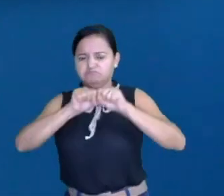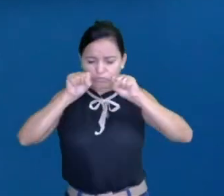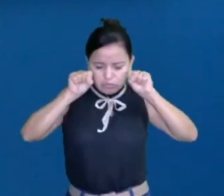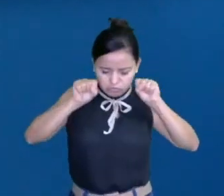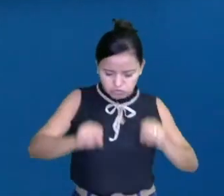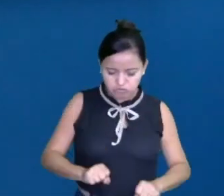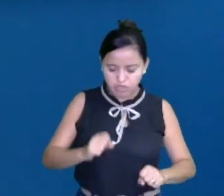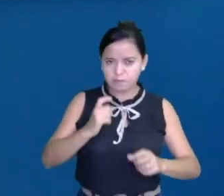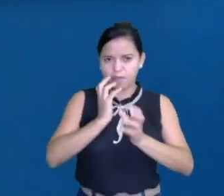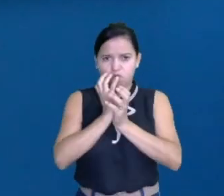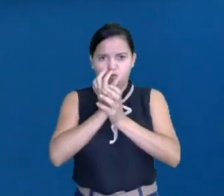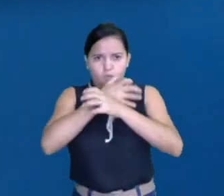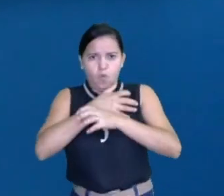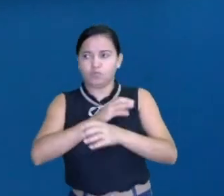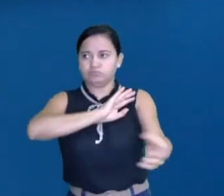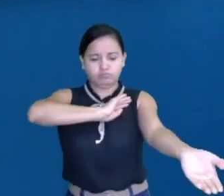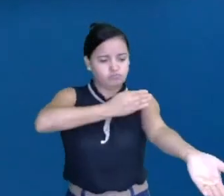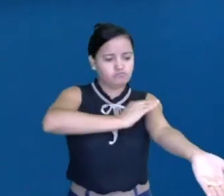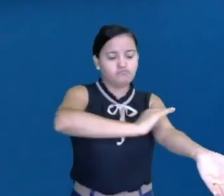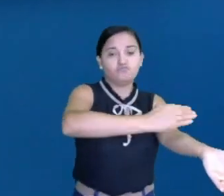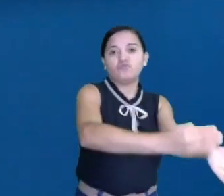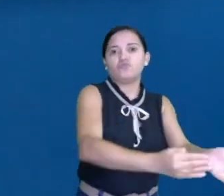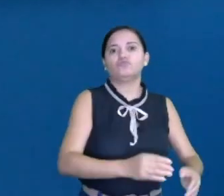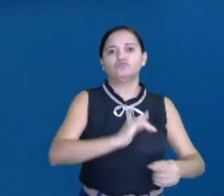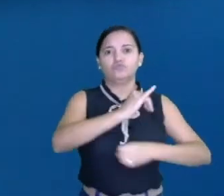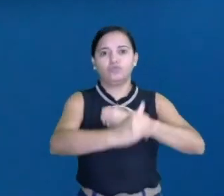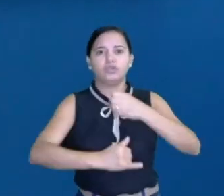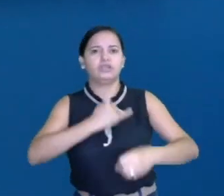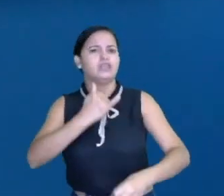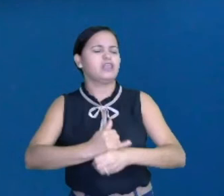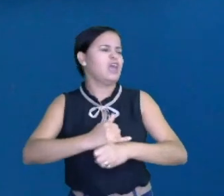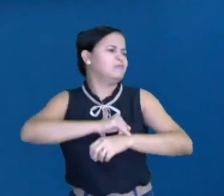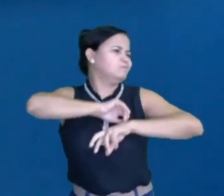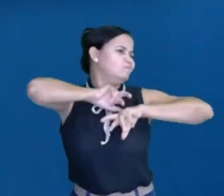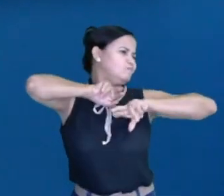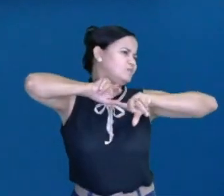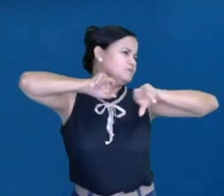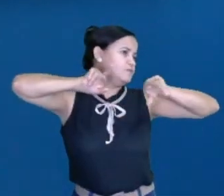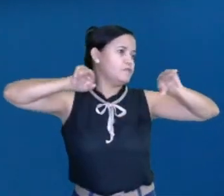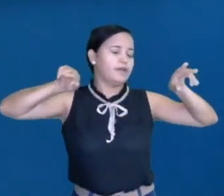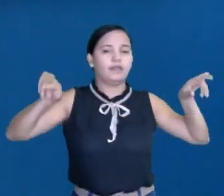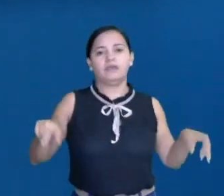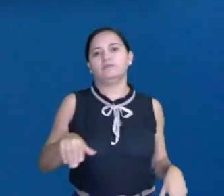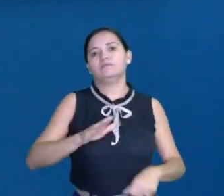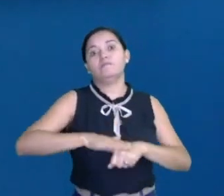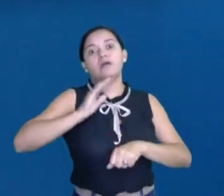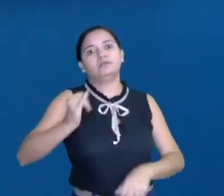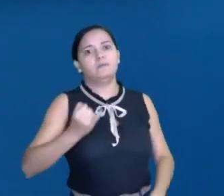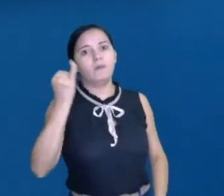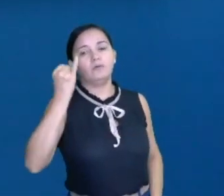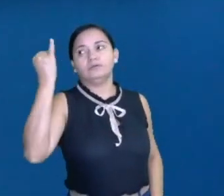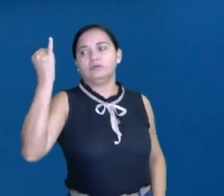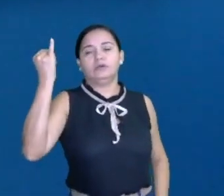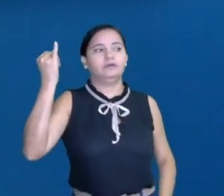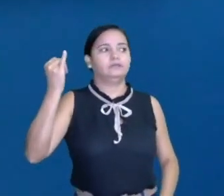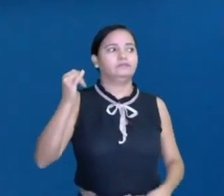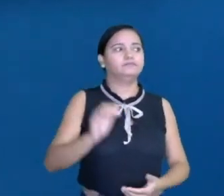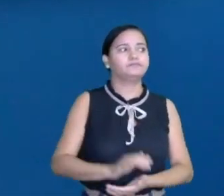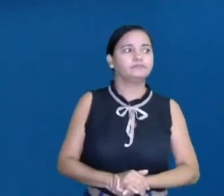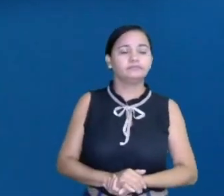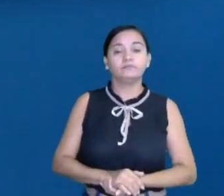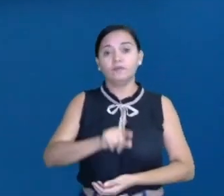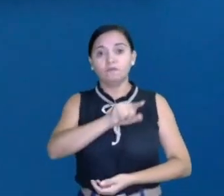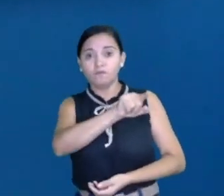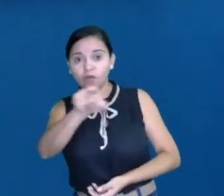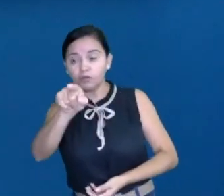os músculos. Existem diversos sites na internet com jogos para você brincar. Mas o mais importante agora é que você não